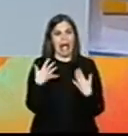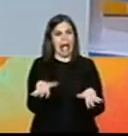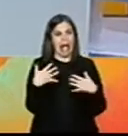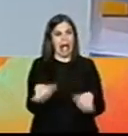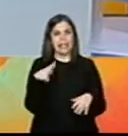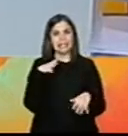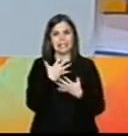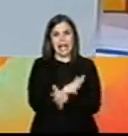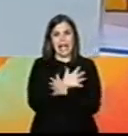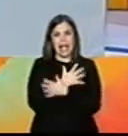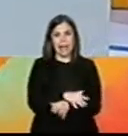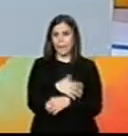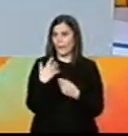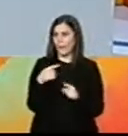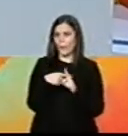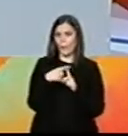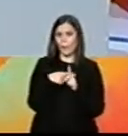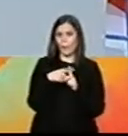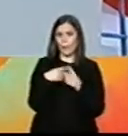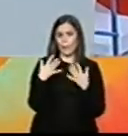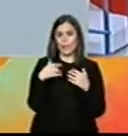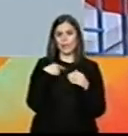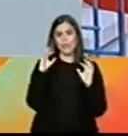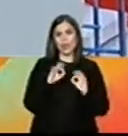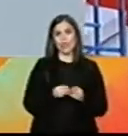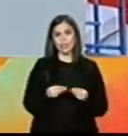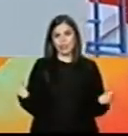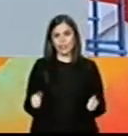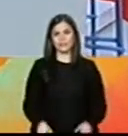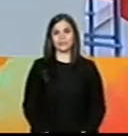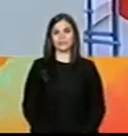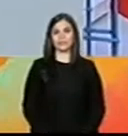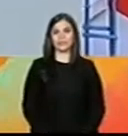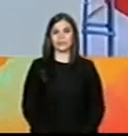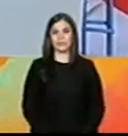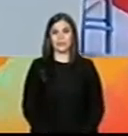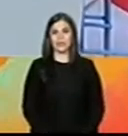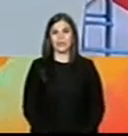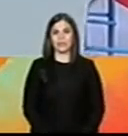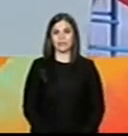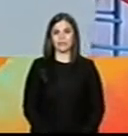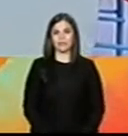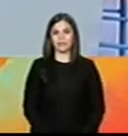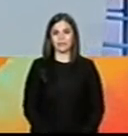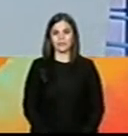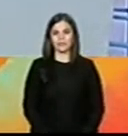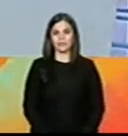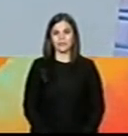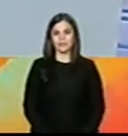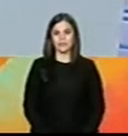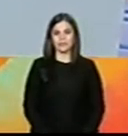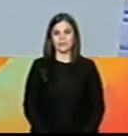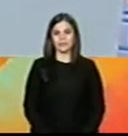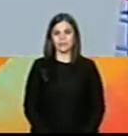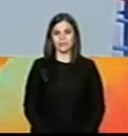um paninho? Onde é que estou já, paninho? Já está bom, já está bom, Jorge. Olha. Na da frente? Já está bom, já dá. Pronto, já